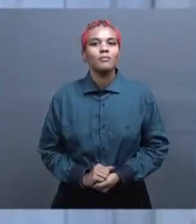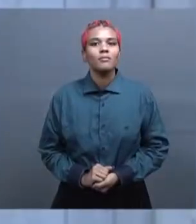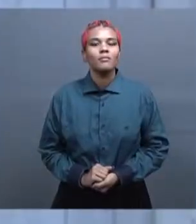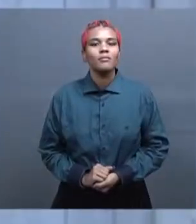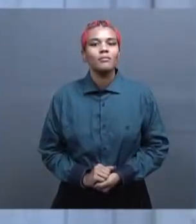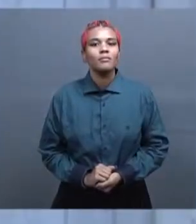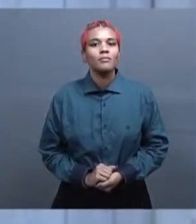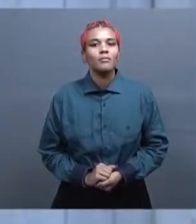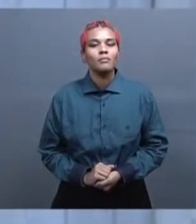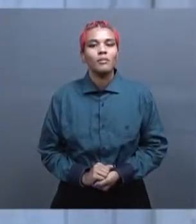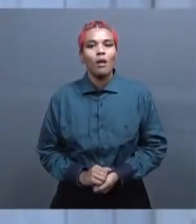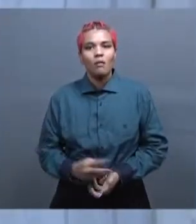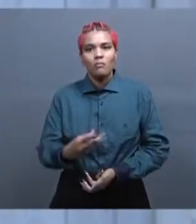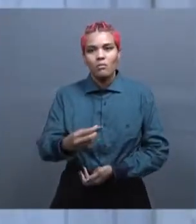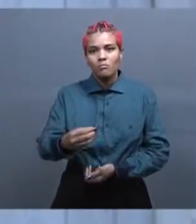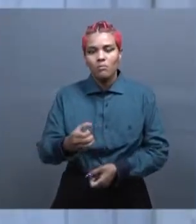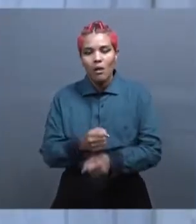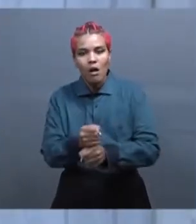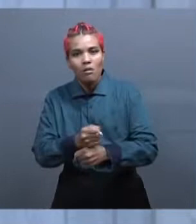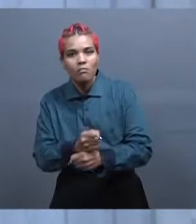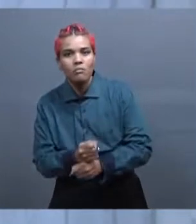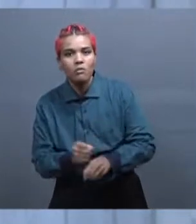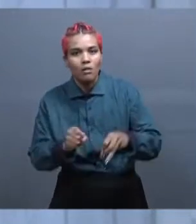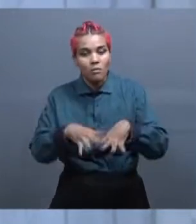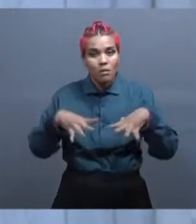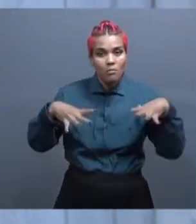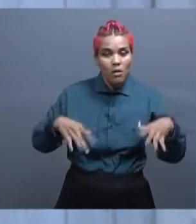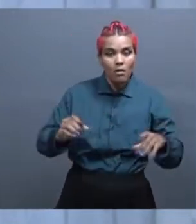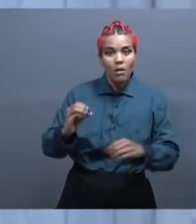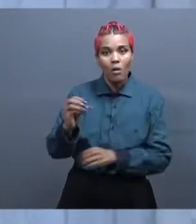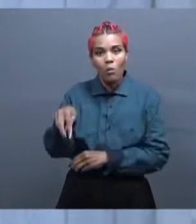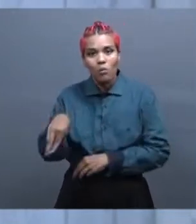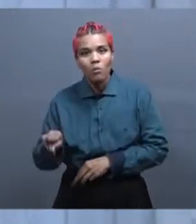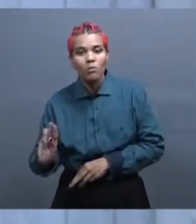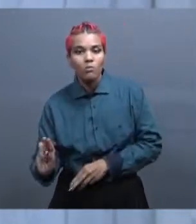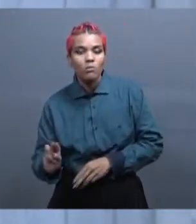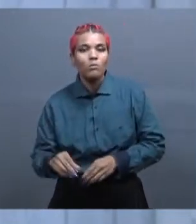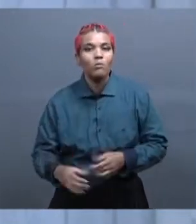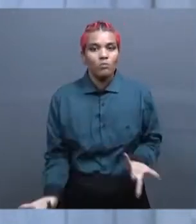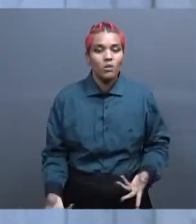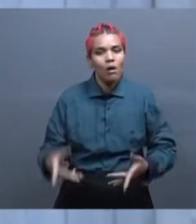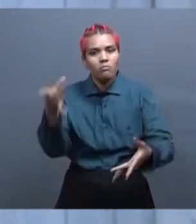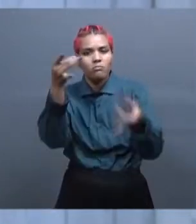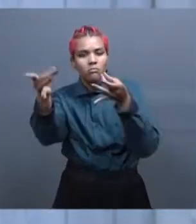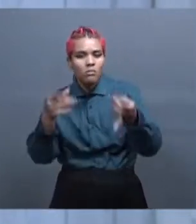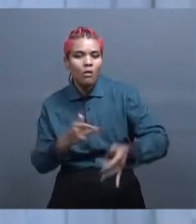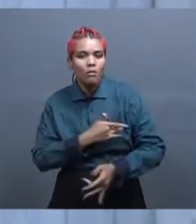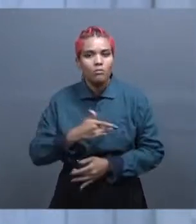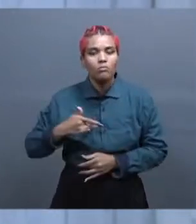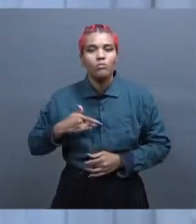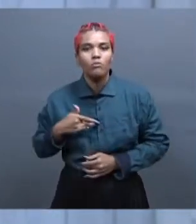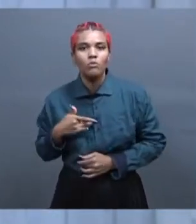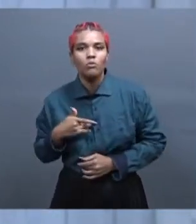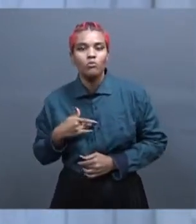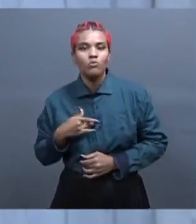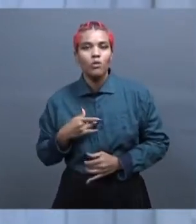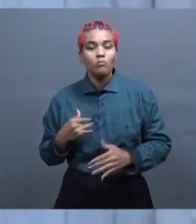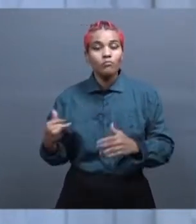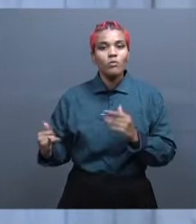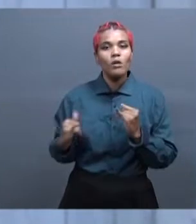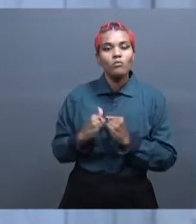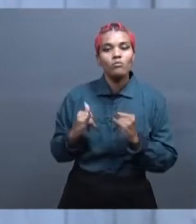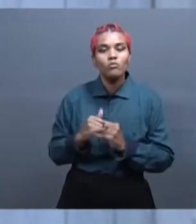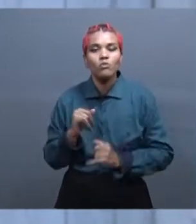há 30 anos a assembléia geral da onu ea organização mundial da saúde instituíram dia 1º de dezembro